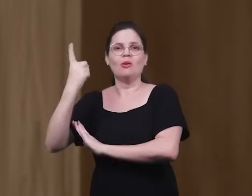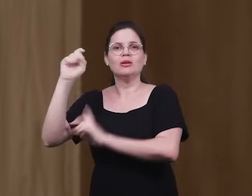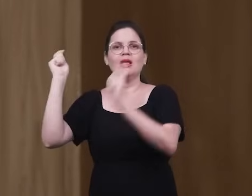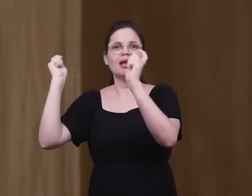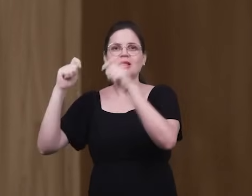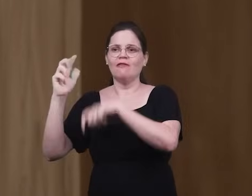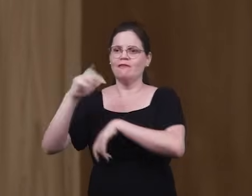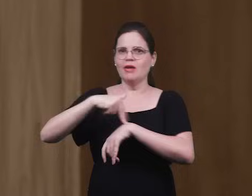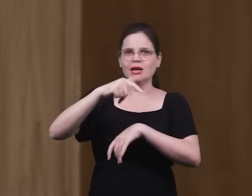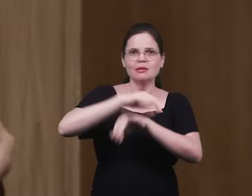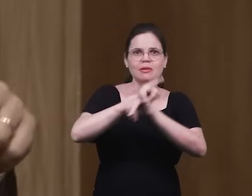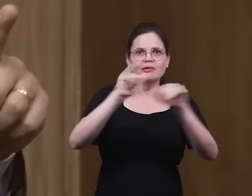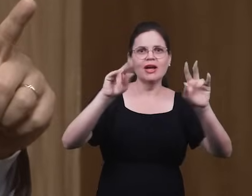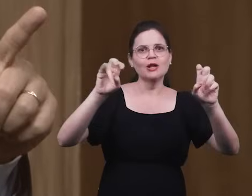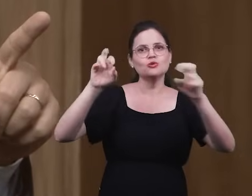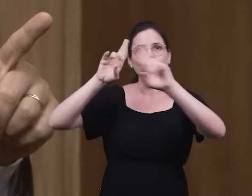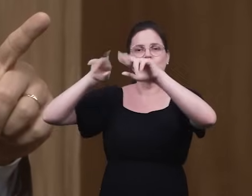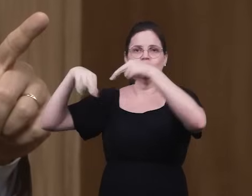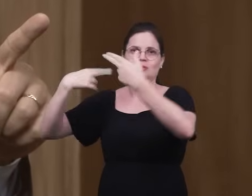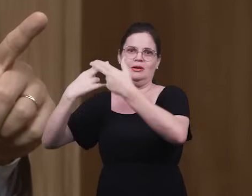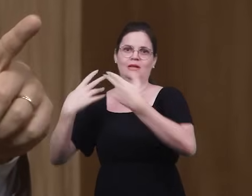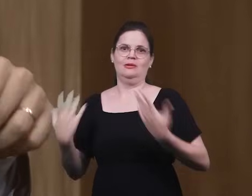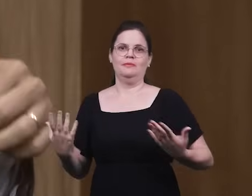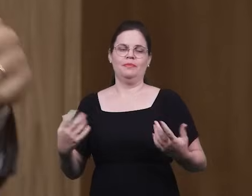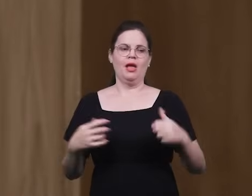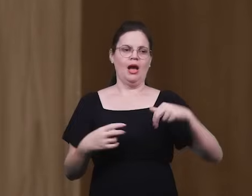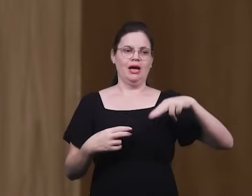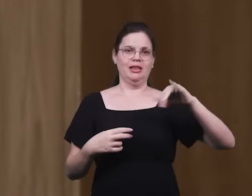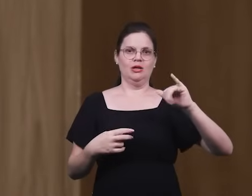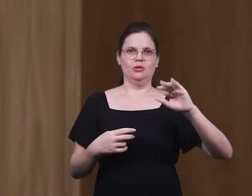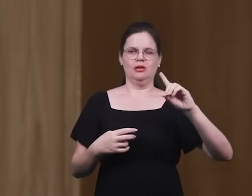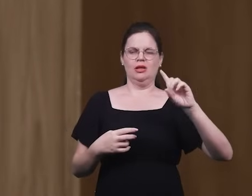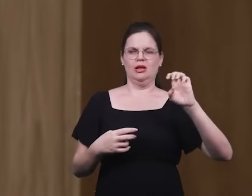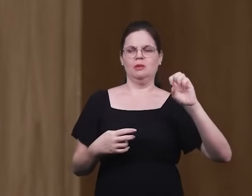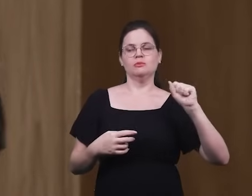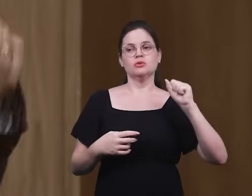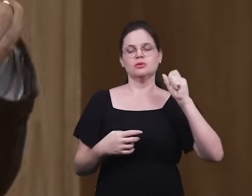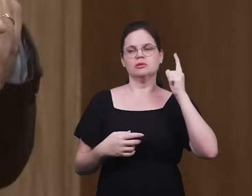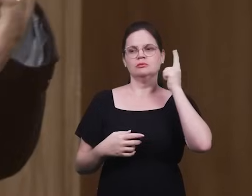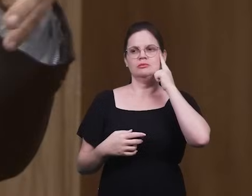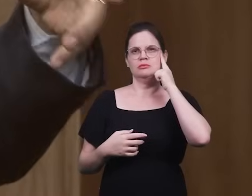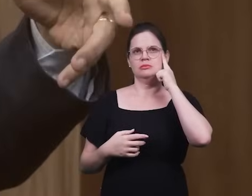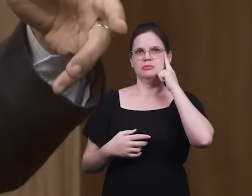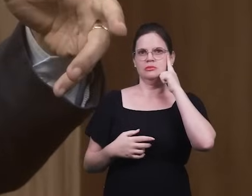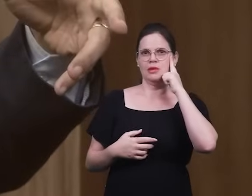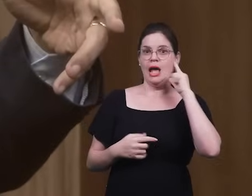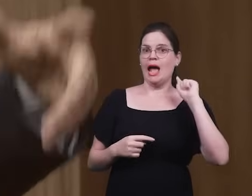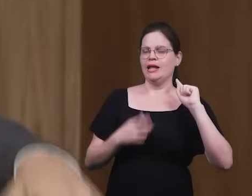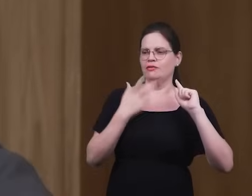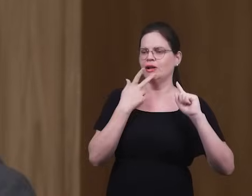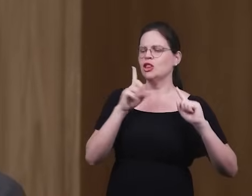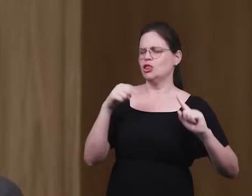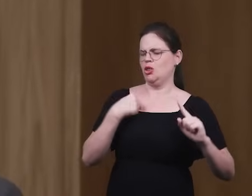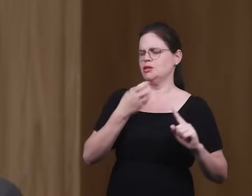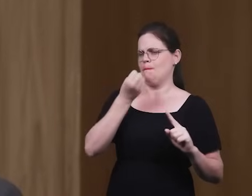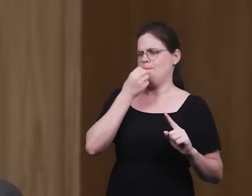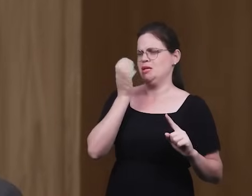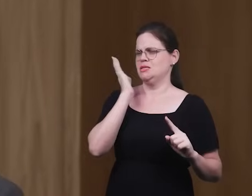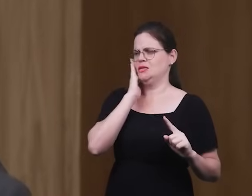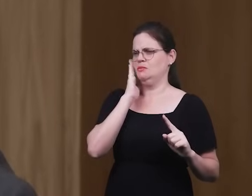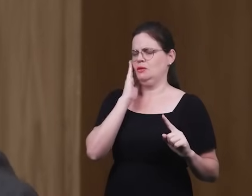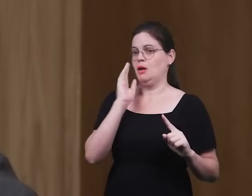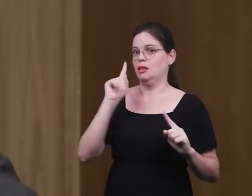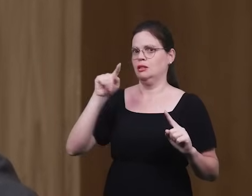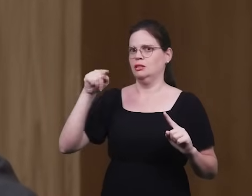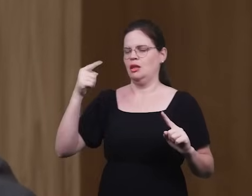F E aí Nicodemos Então muda o discurso dele ao invés dele no no início ele tava nós bem sabemos e agora ele muda ele começa a